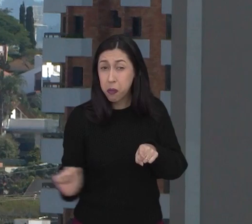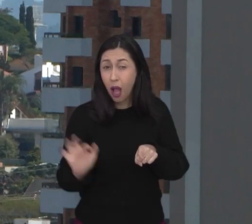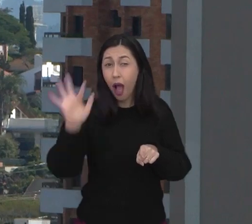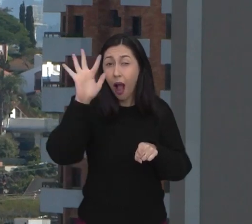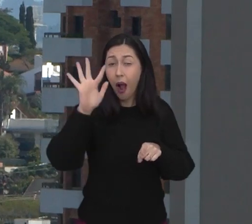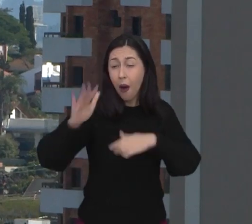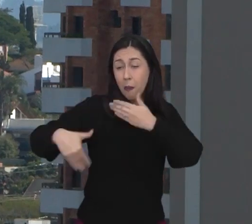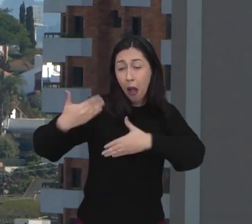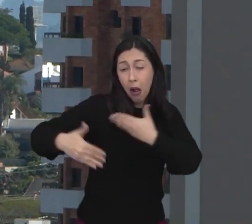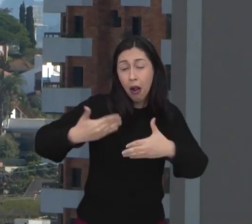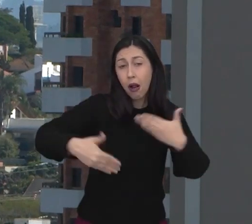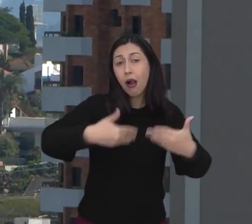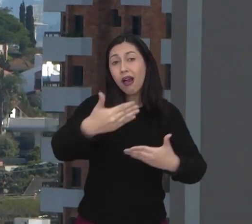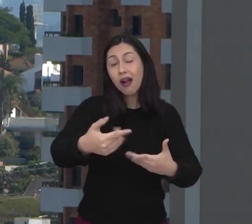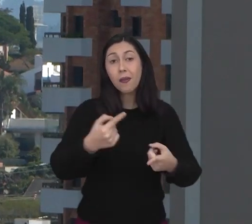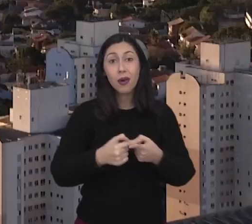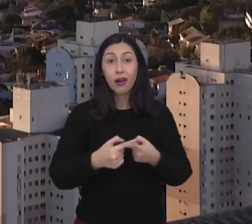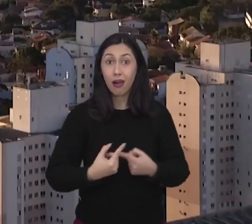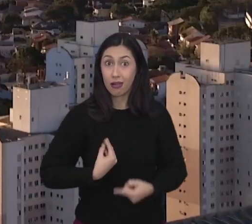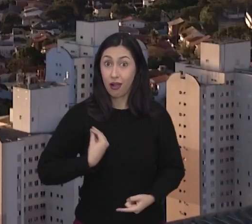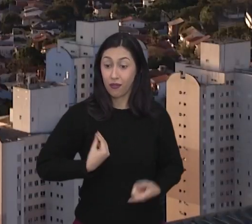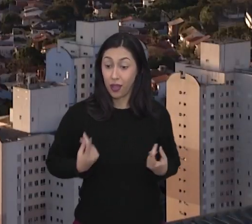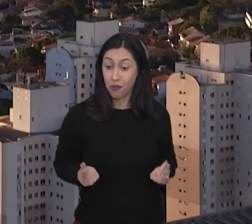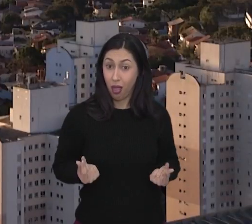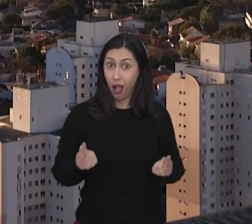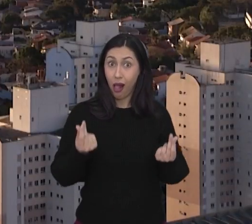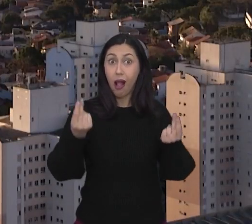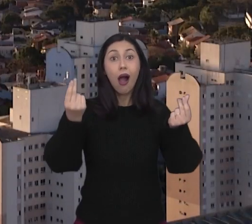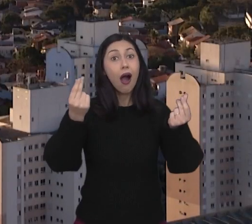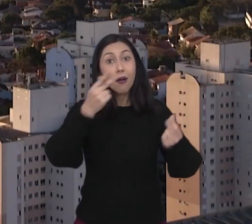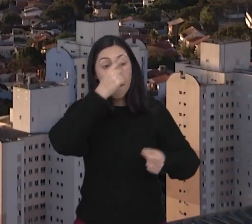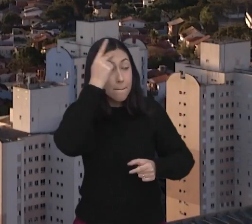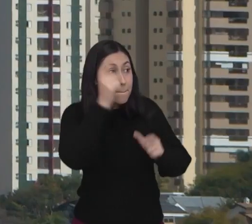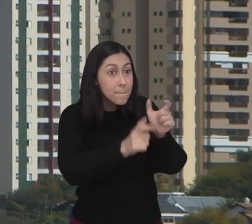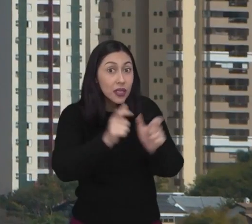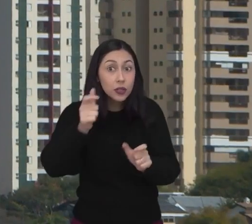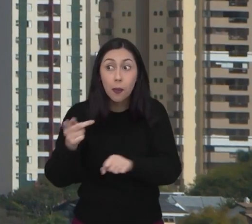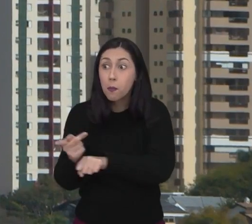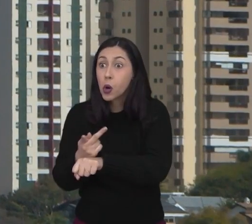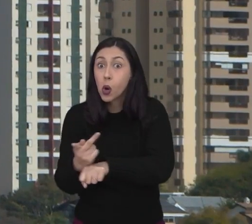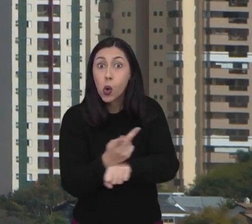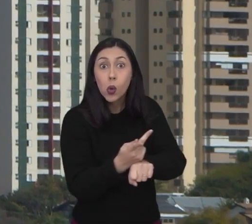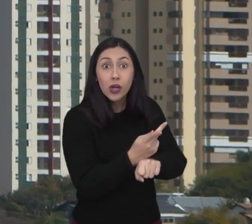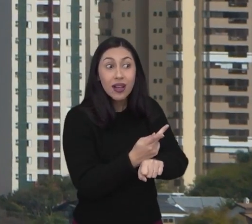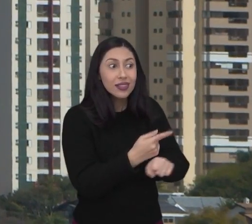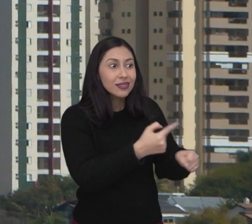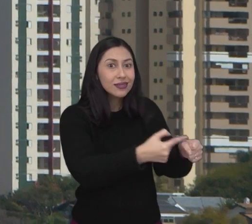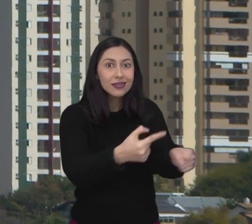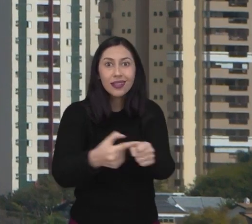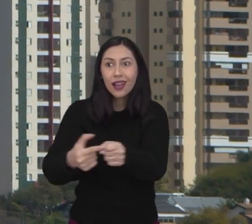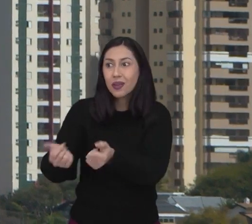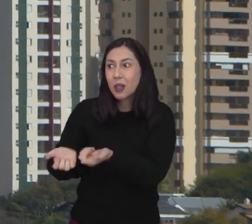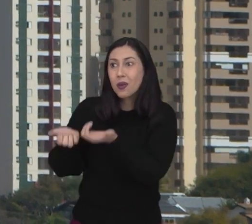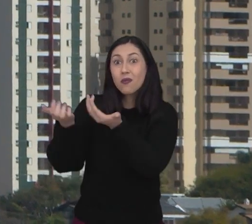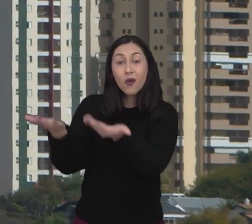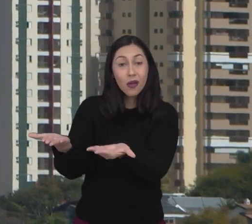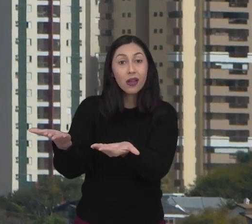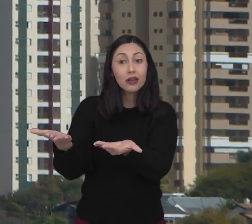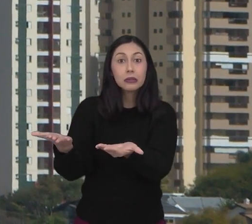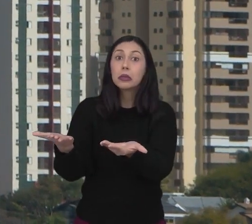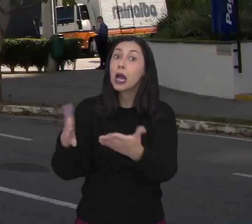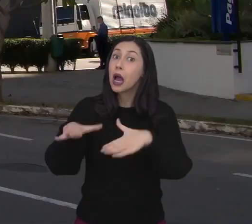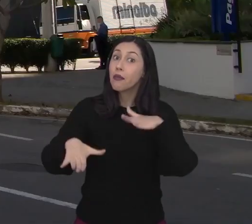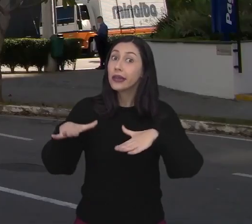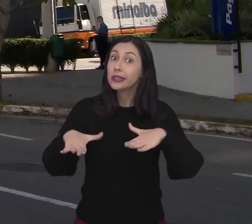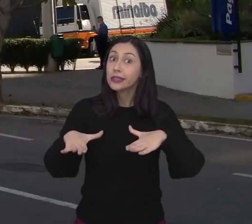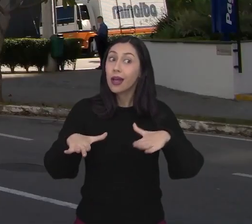aluguel afeta toda uma cadeia econômica. Com o aumento do custo de vida, muita gente procura opções mais baratas até fora da